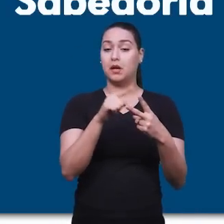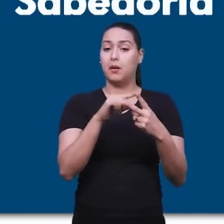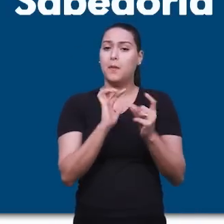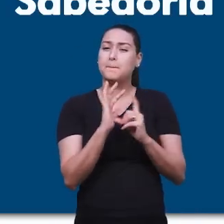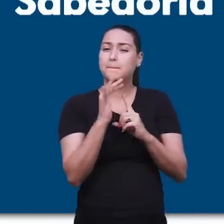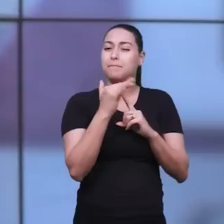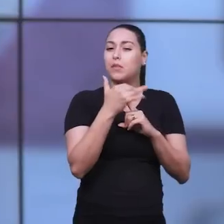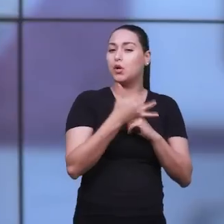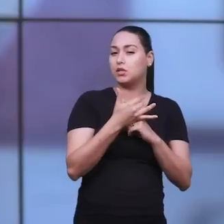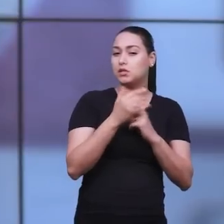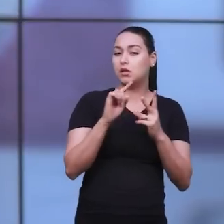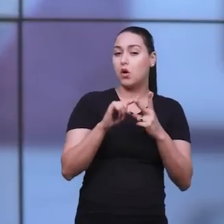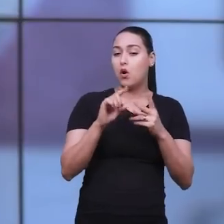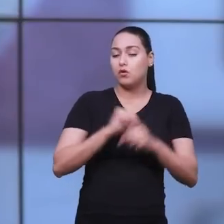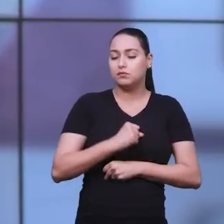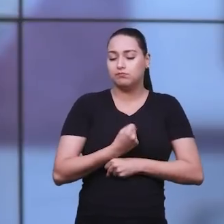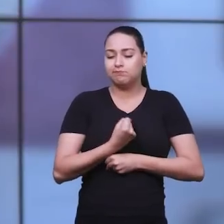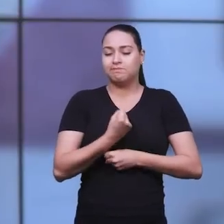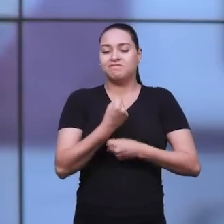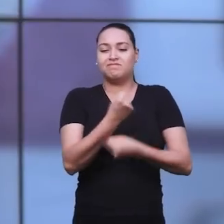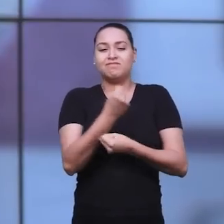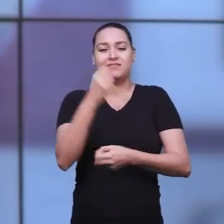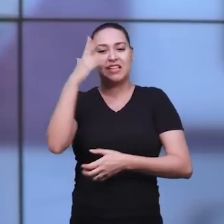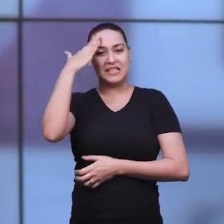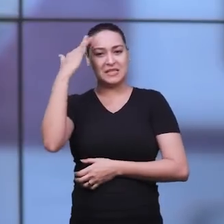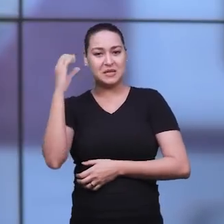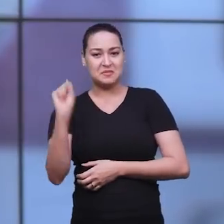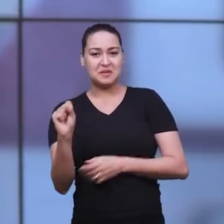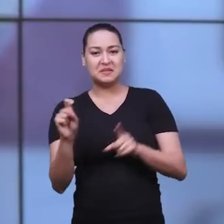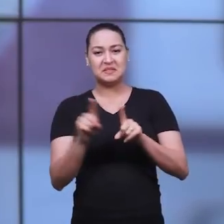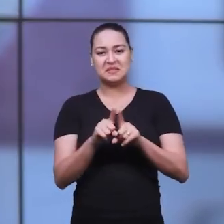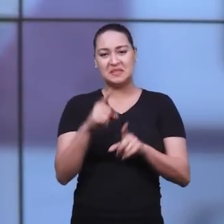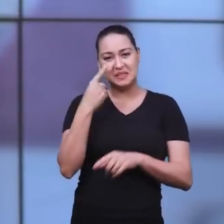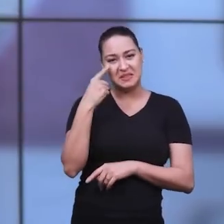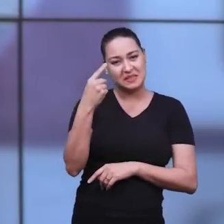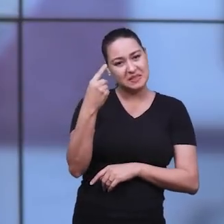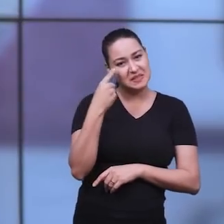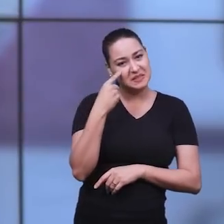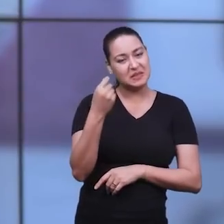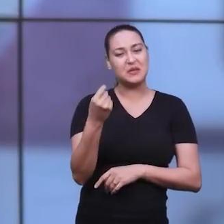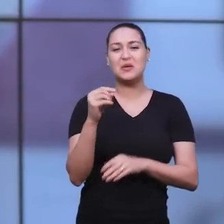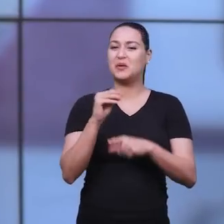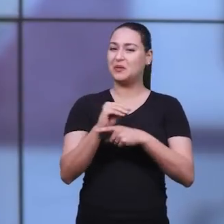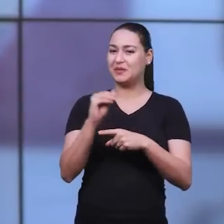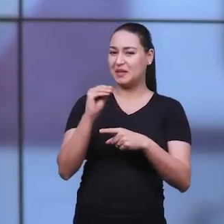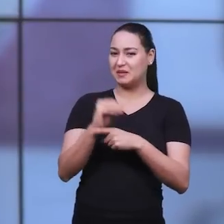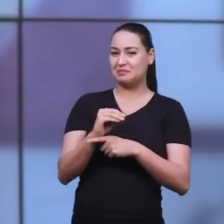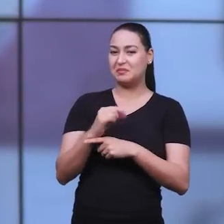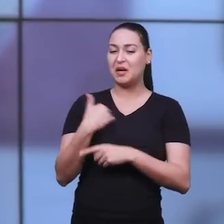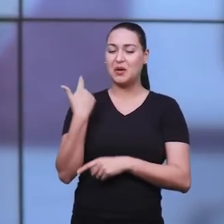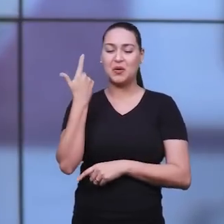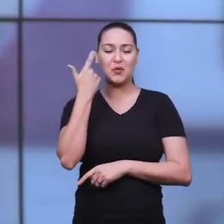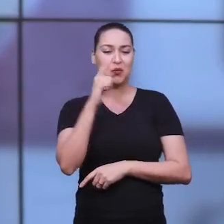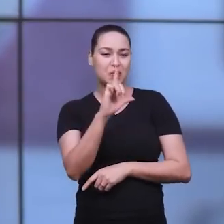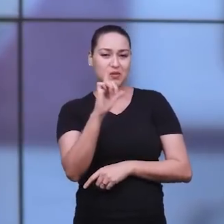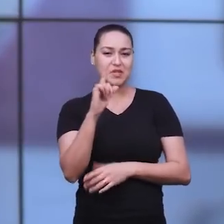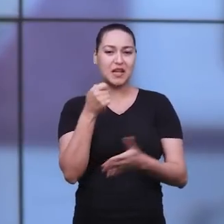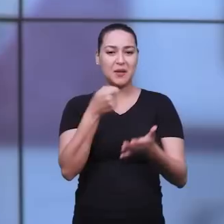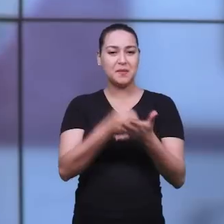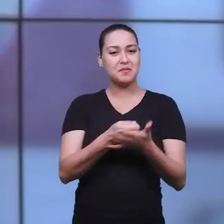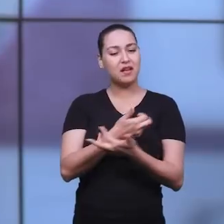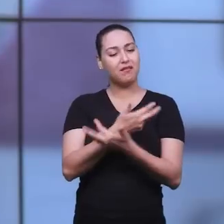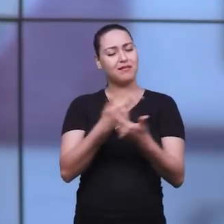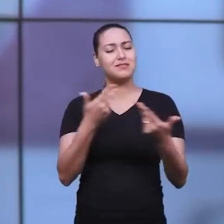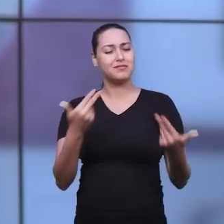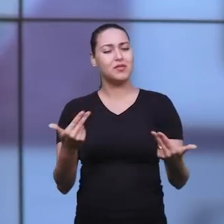proteção e vínculo. Depois, fortaleceu a sabedoria, a atenção e a disposição para cumprir o que era